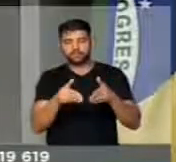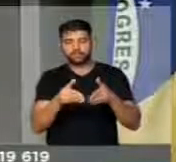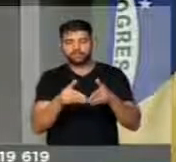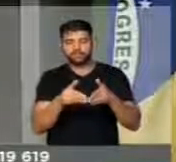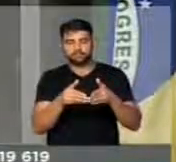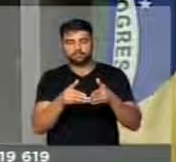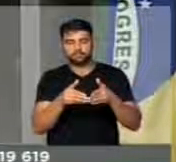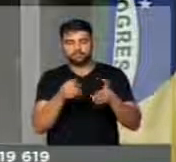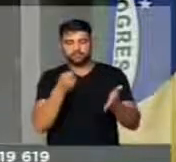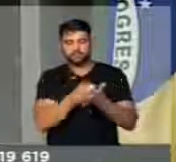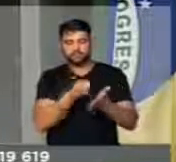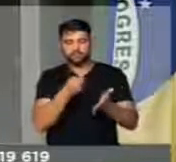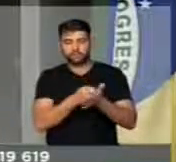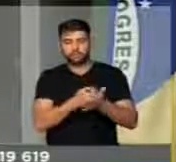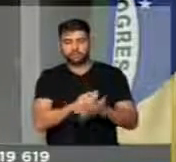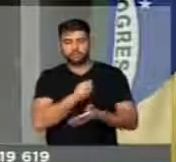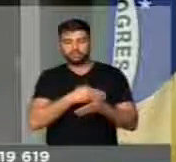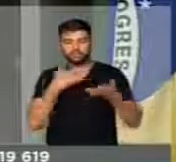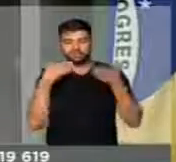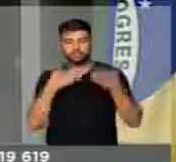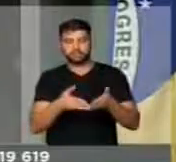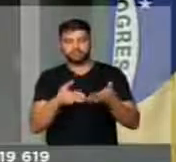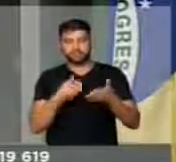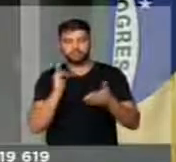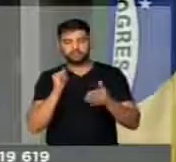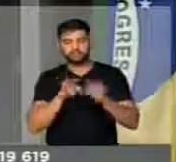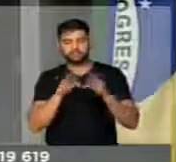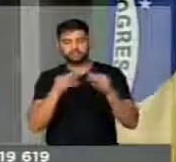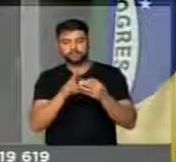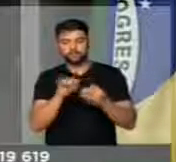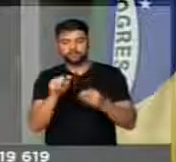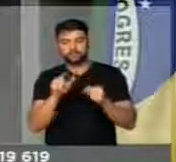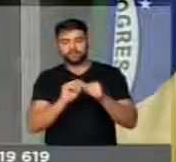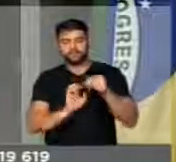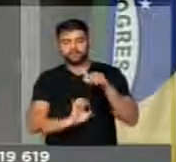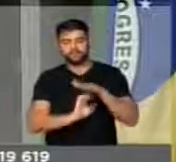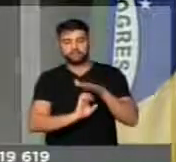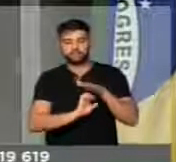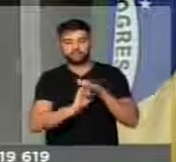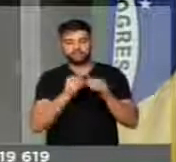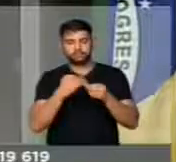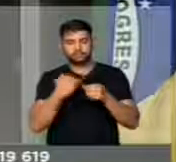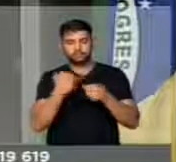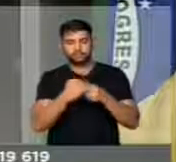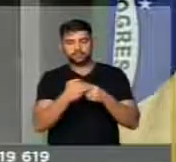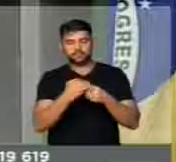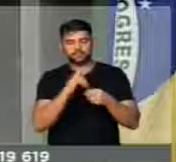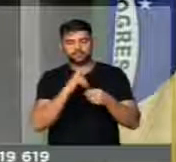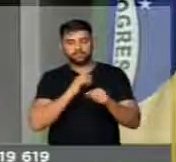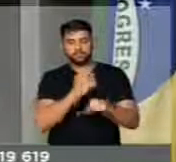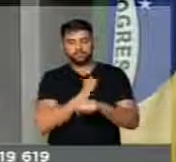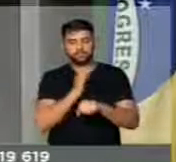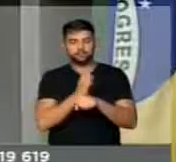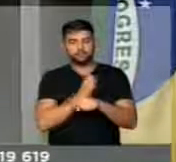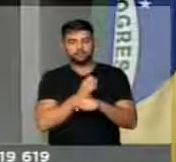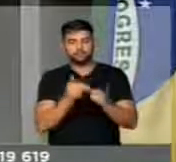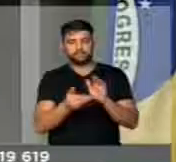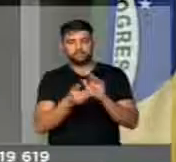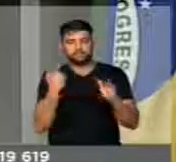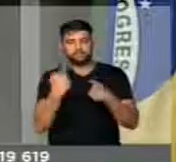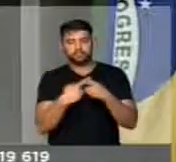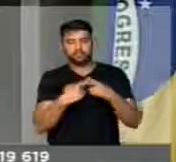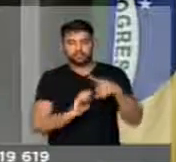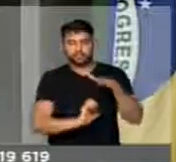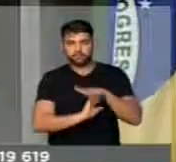participação, a obrigatoriedade de participação na Bolsa de Valores das empresas municipais e estaduais, porque